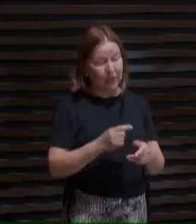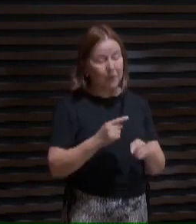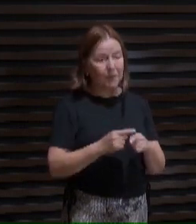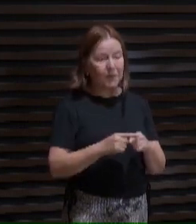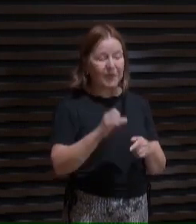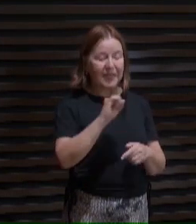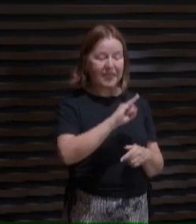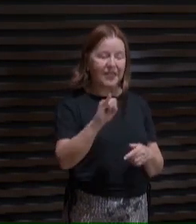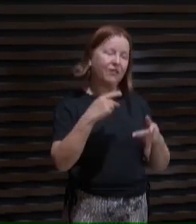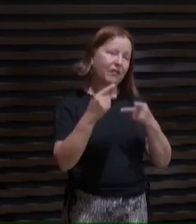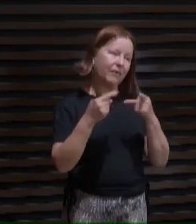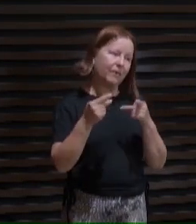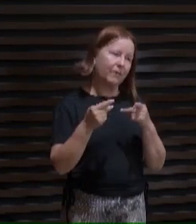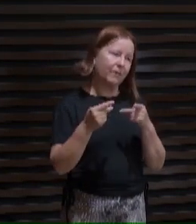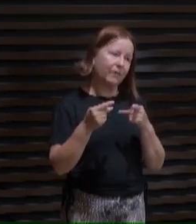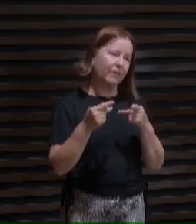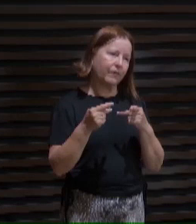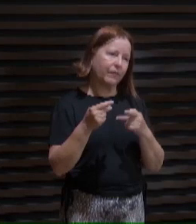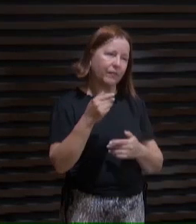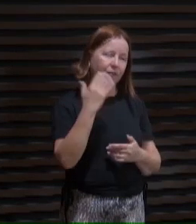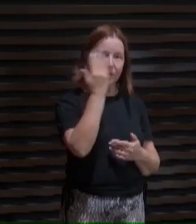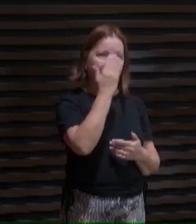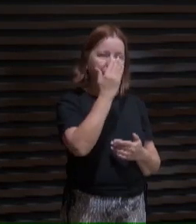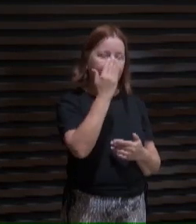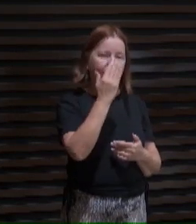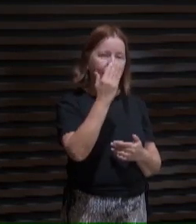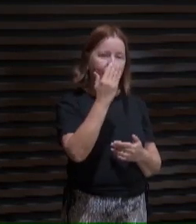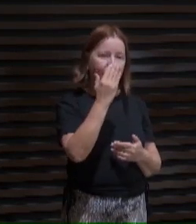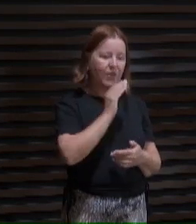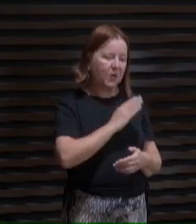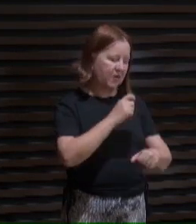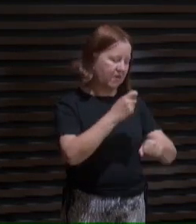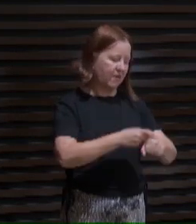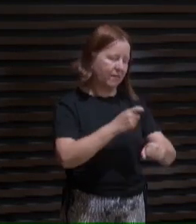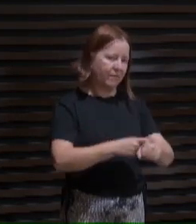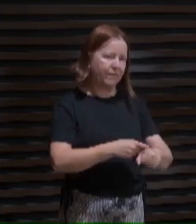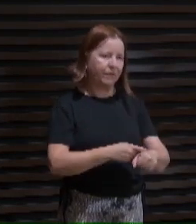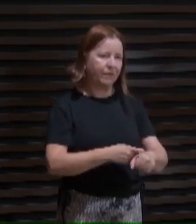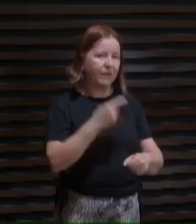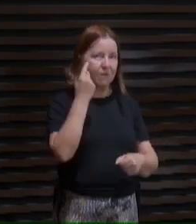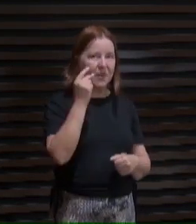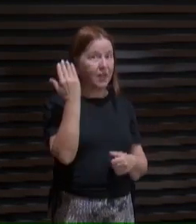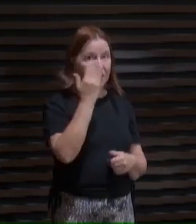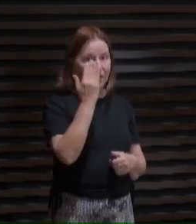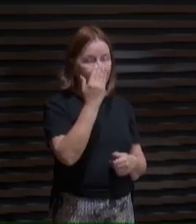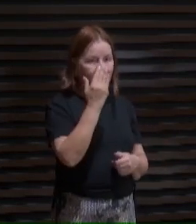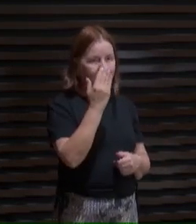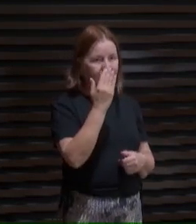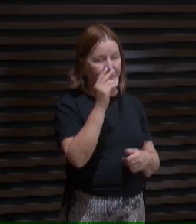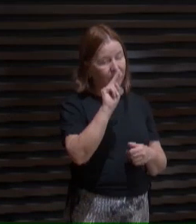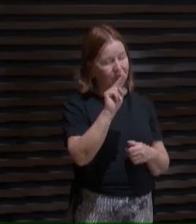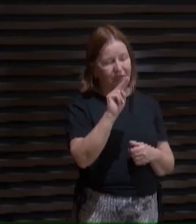ainda: cegou-lhes os olhos e endureceu-lhes o coração, para que não vejam com os olhos,